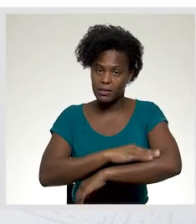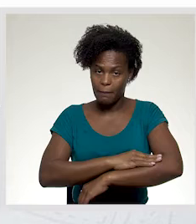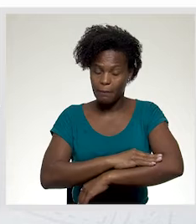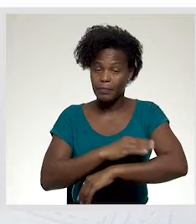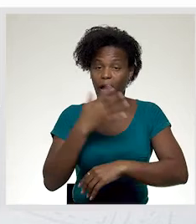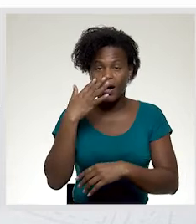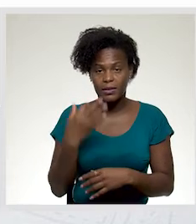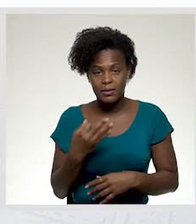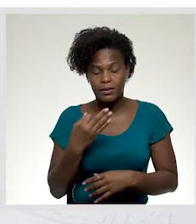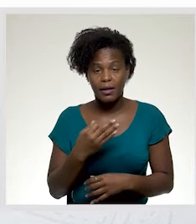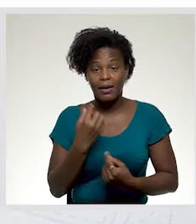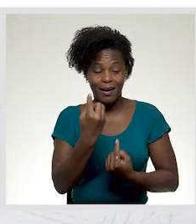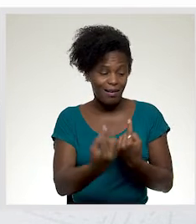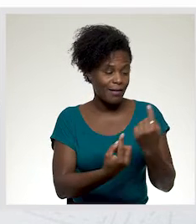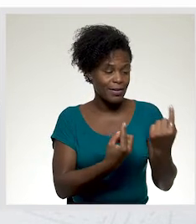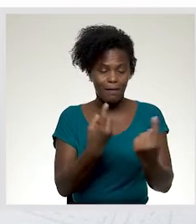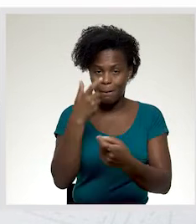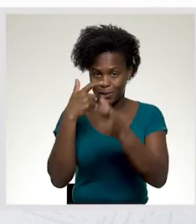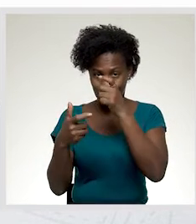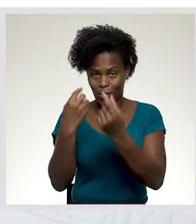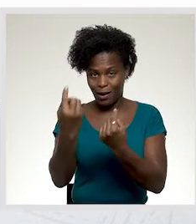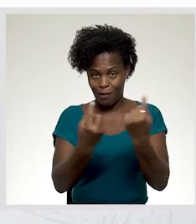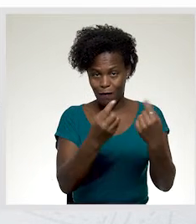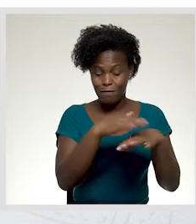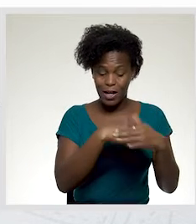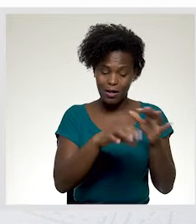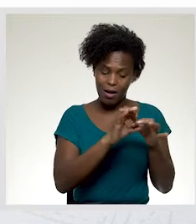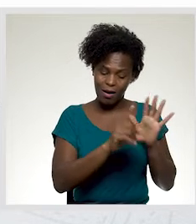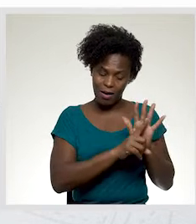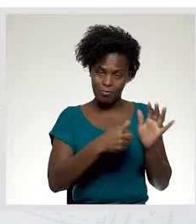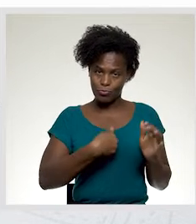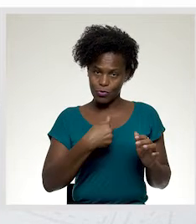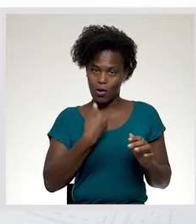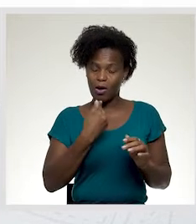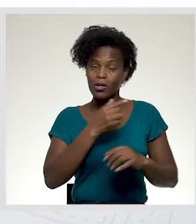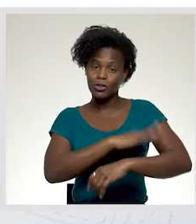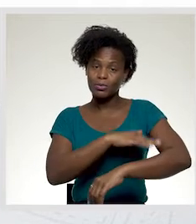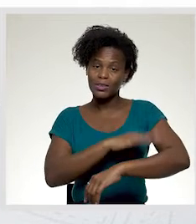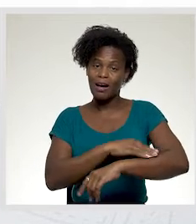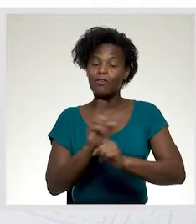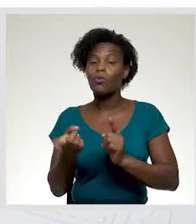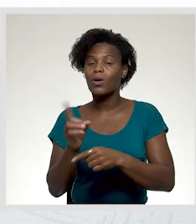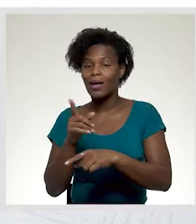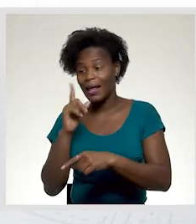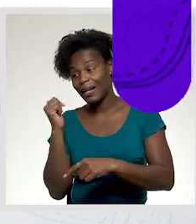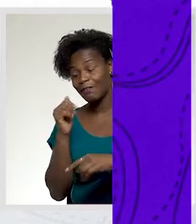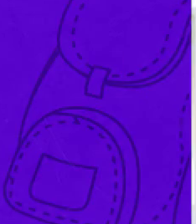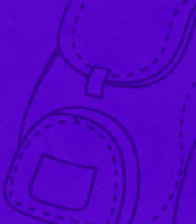obedecer. Assim, cada indivíduo é legislador e responsável por aquilo que